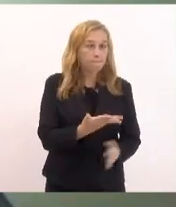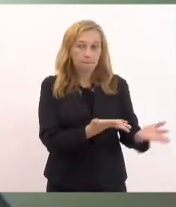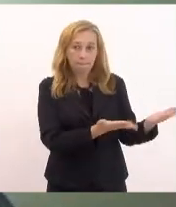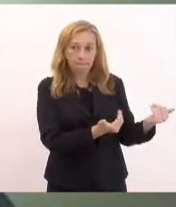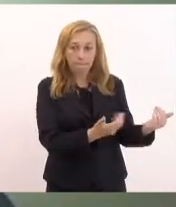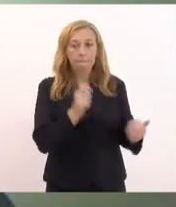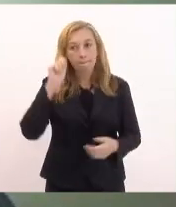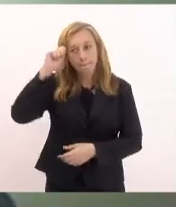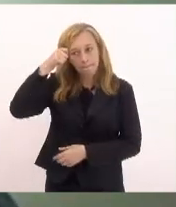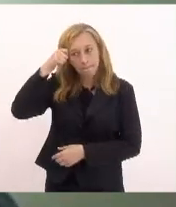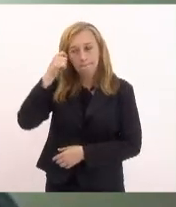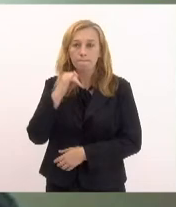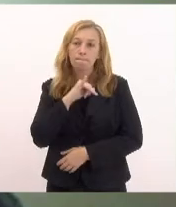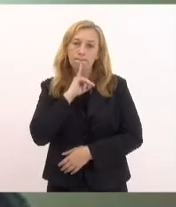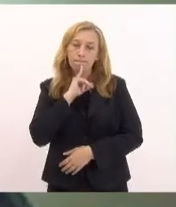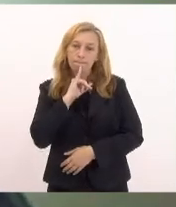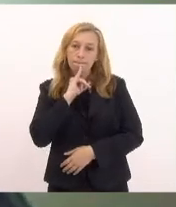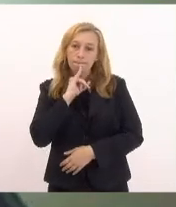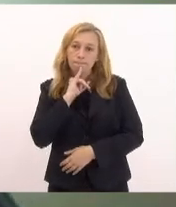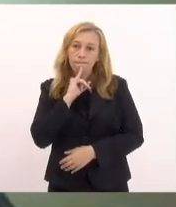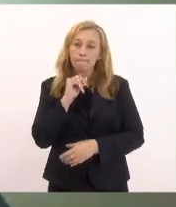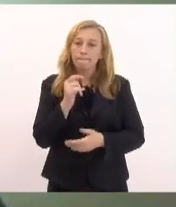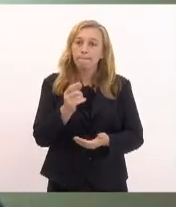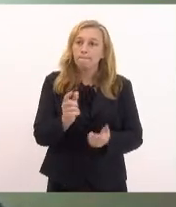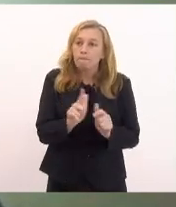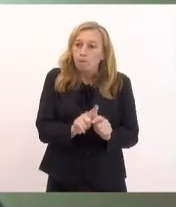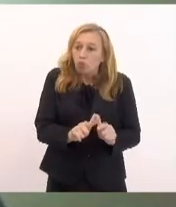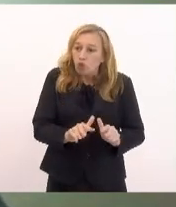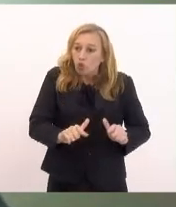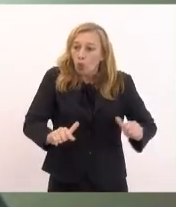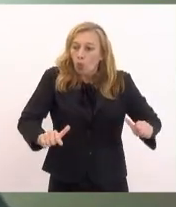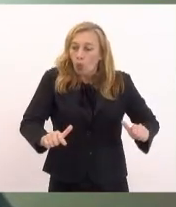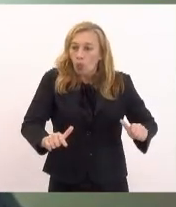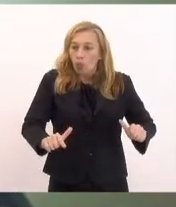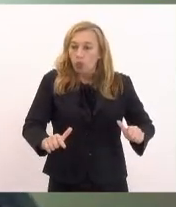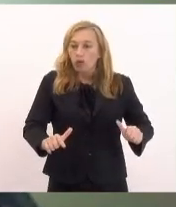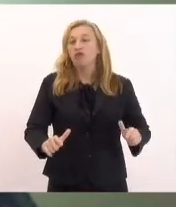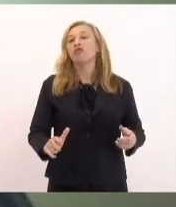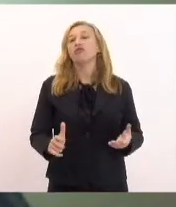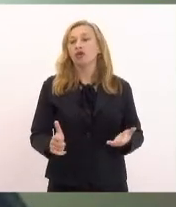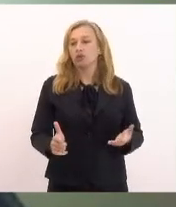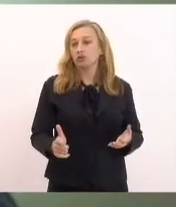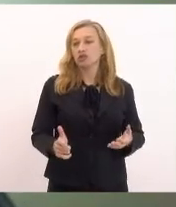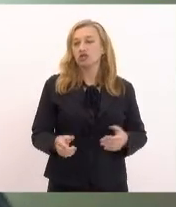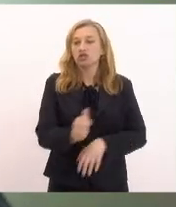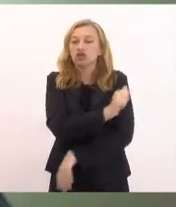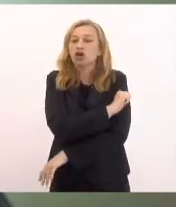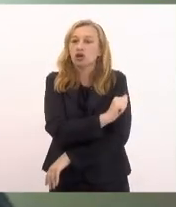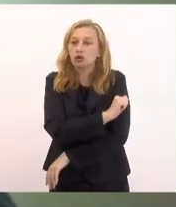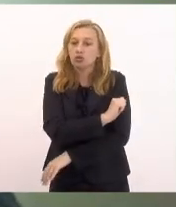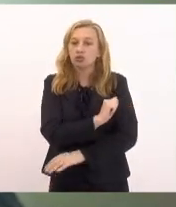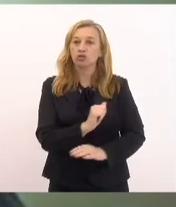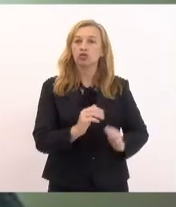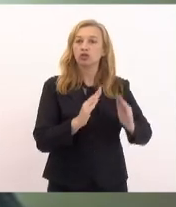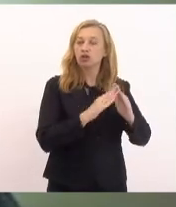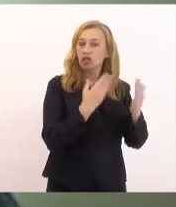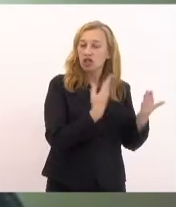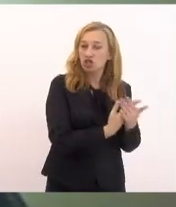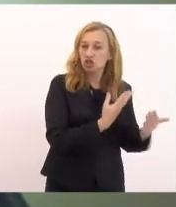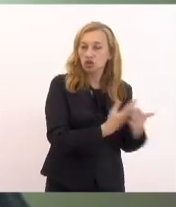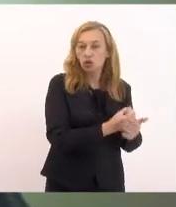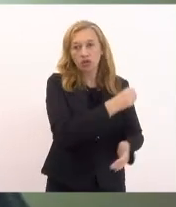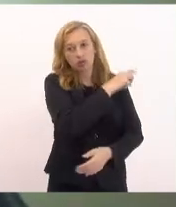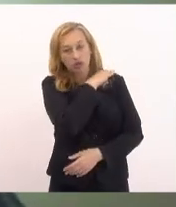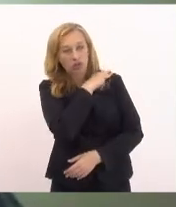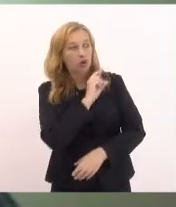E, lamentavelmente, a evasão escolar, seja nas escolas de nível médio ou na ausência